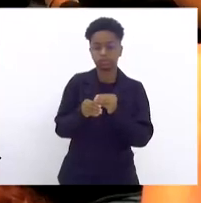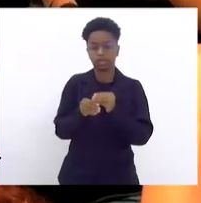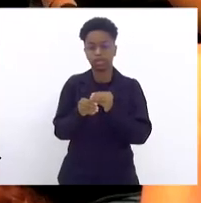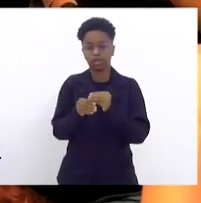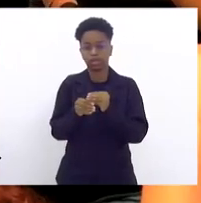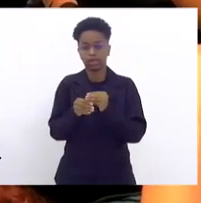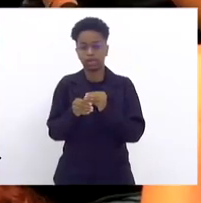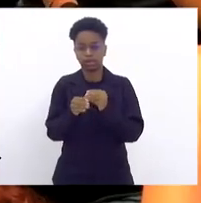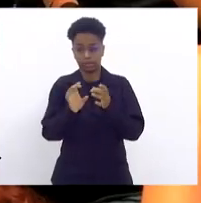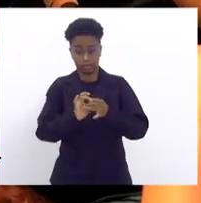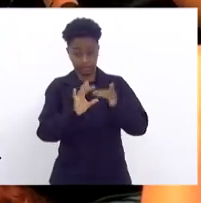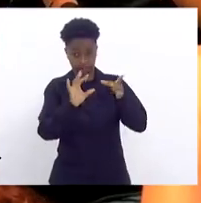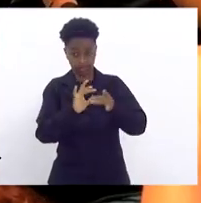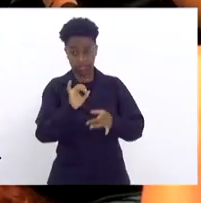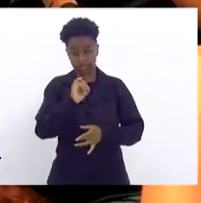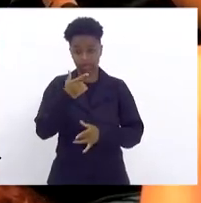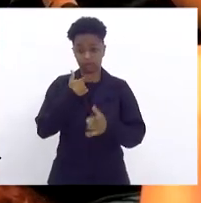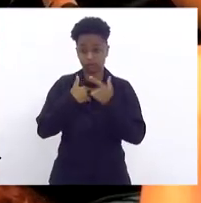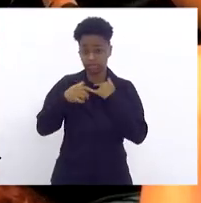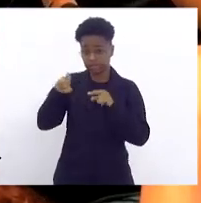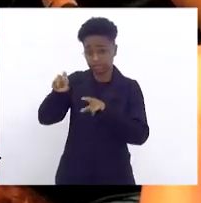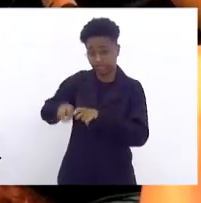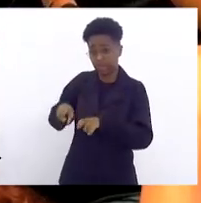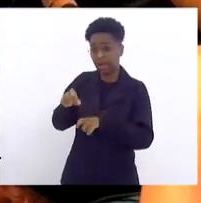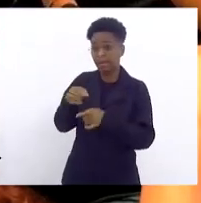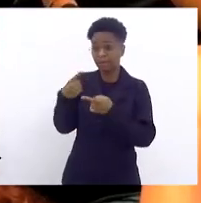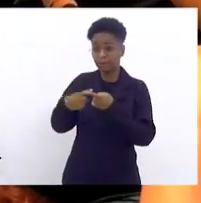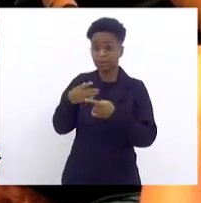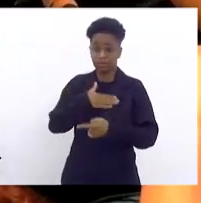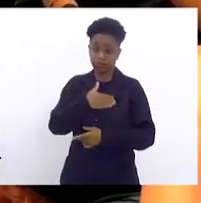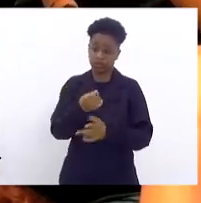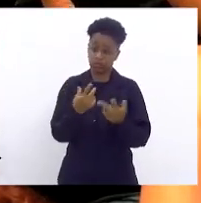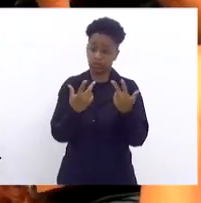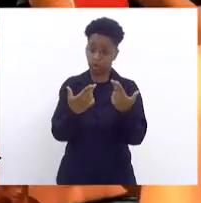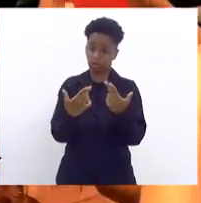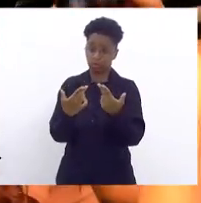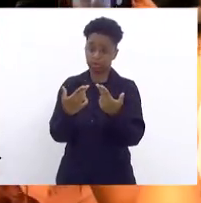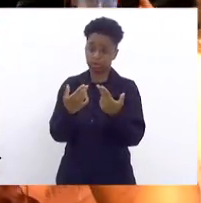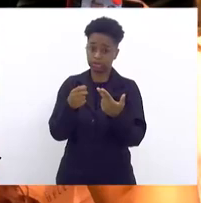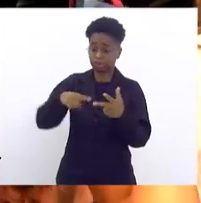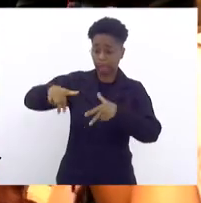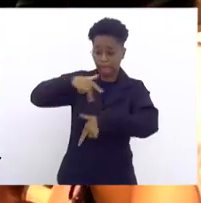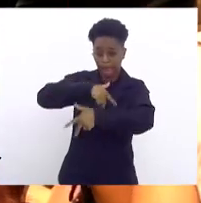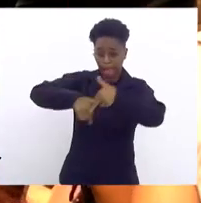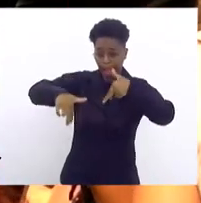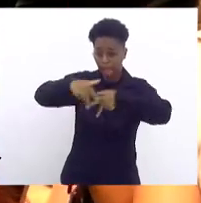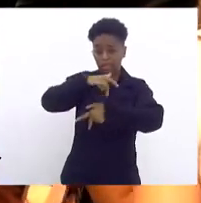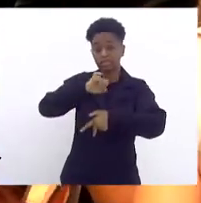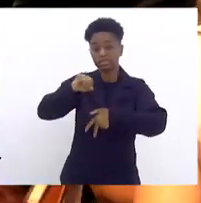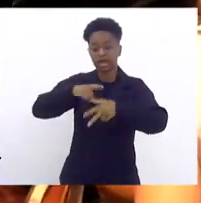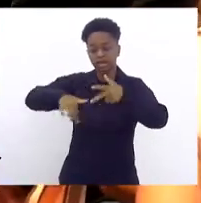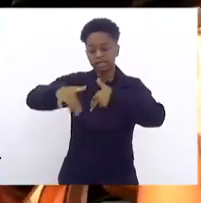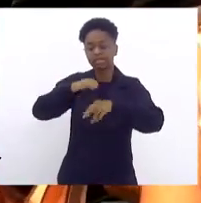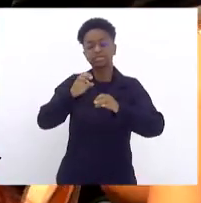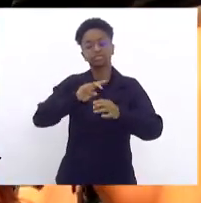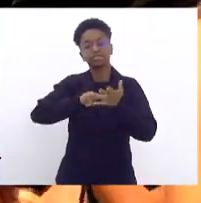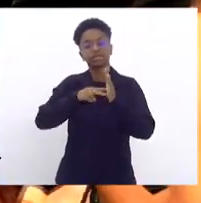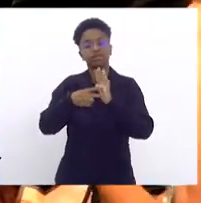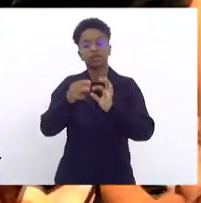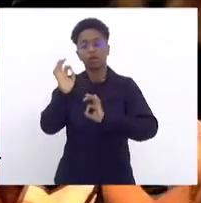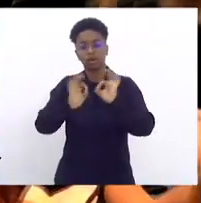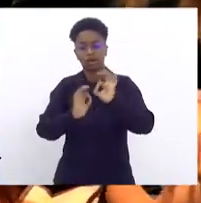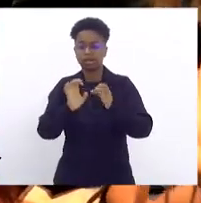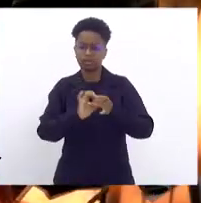à vontade se quiser sentar aqui porque meu filho também é assim quando a gente começa a andar é porque eles estão se organizando fica tranquilo